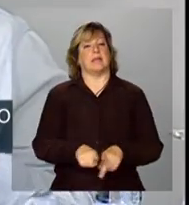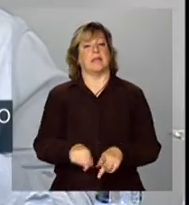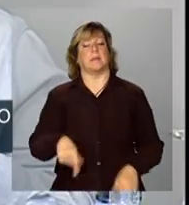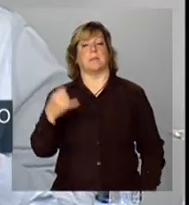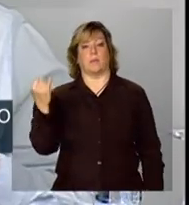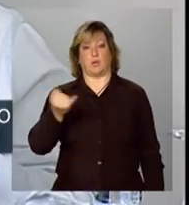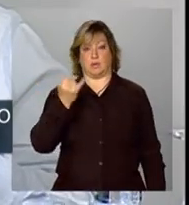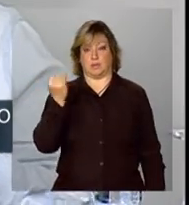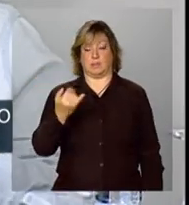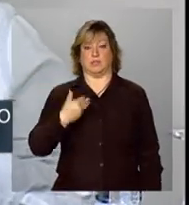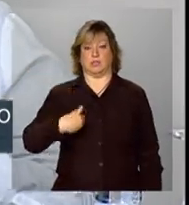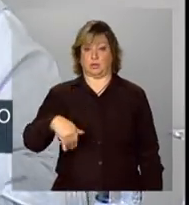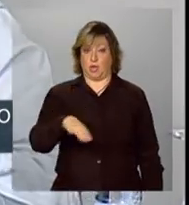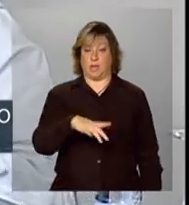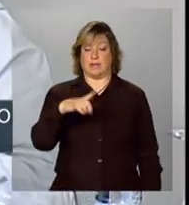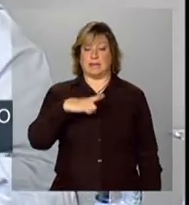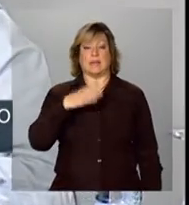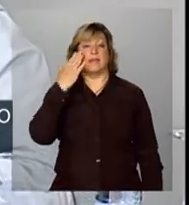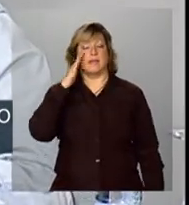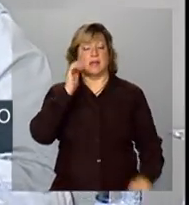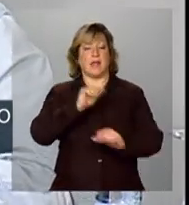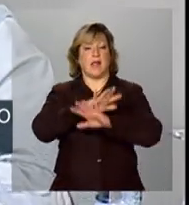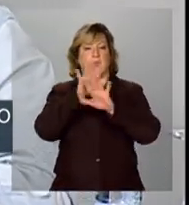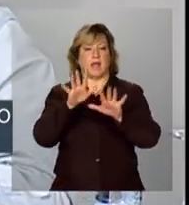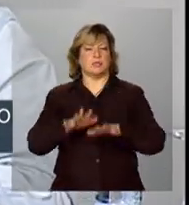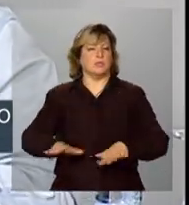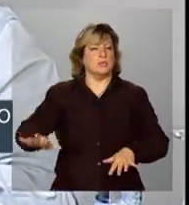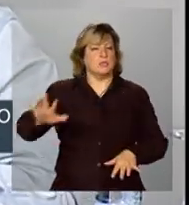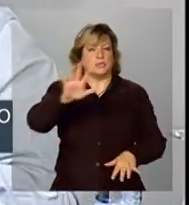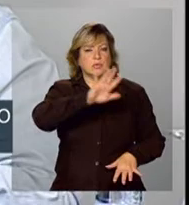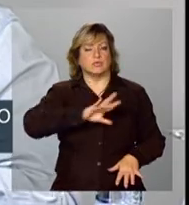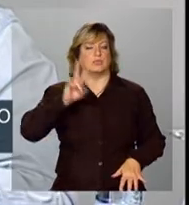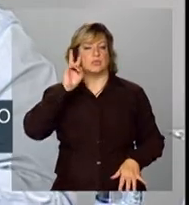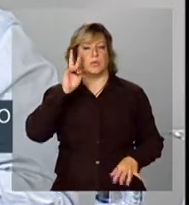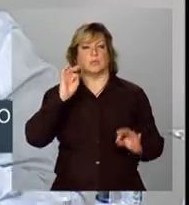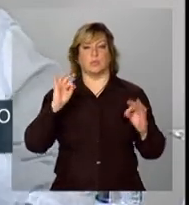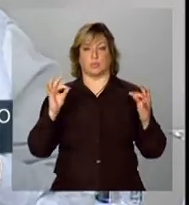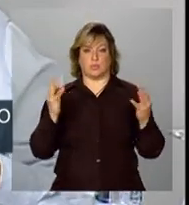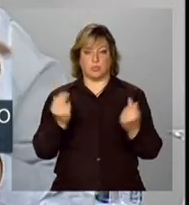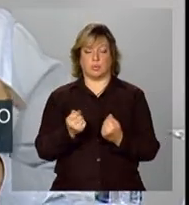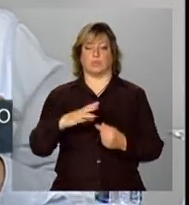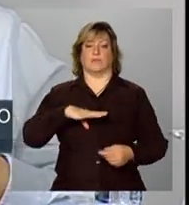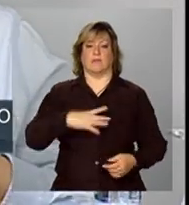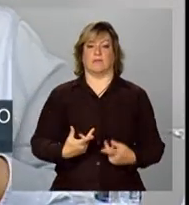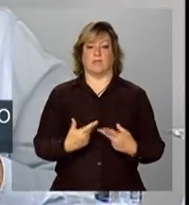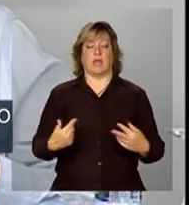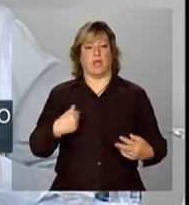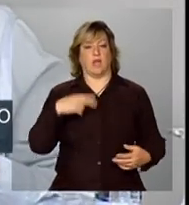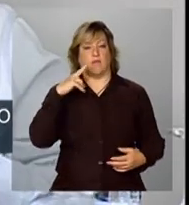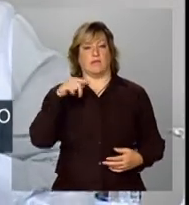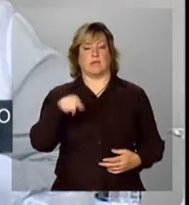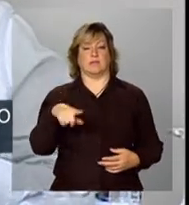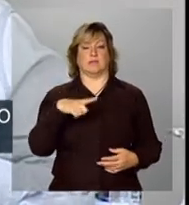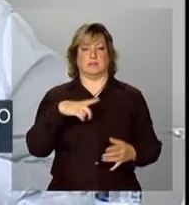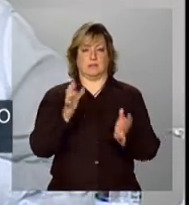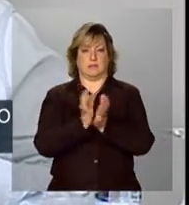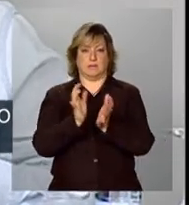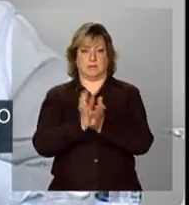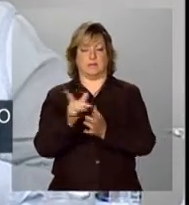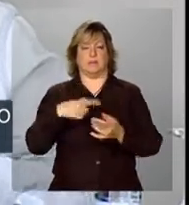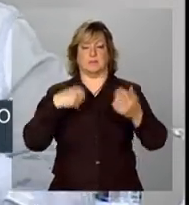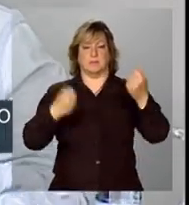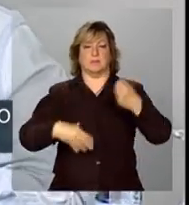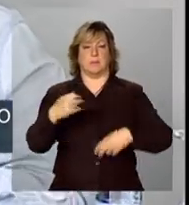importante a gente ter essa visão mais uniforme do ponto de vista dos desafios. Eu fiquei vendo a exposição do meu amigo